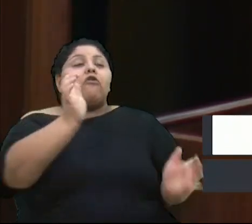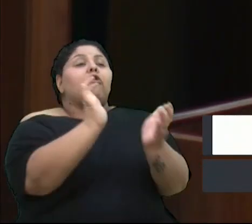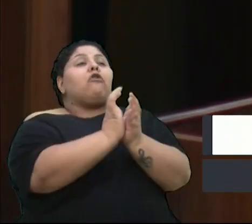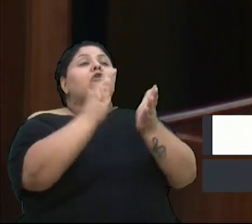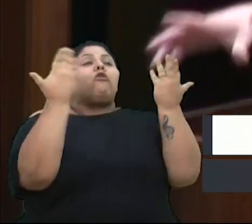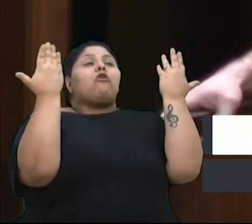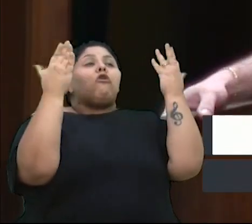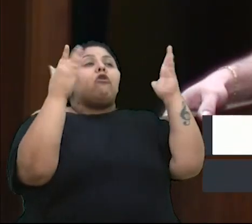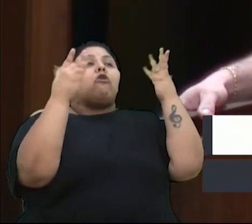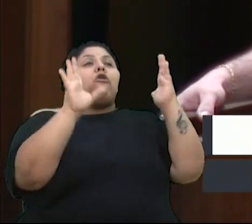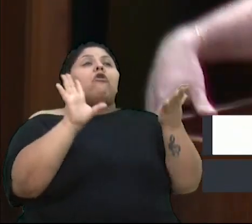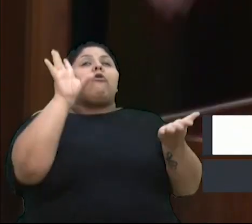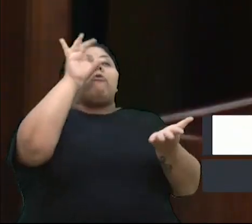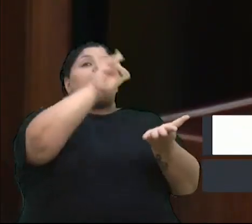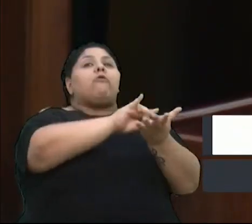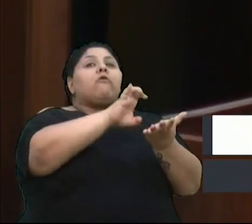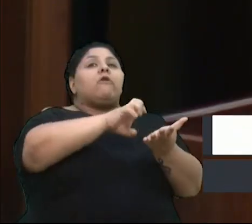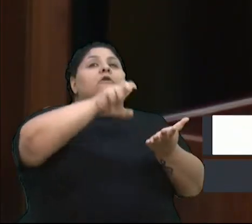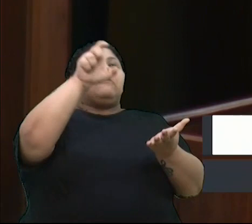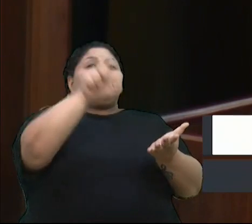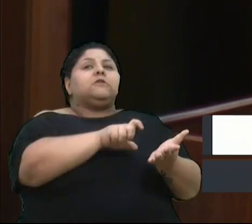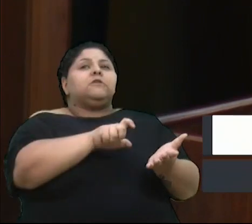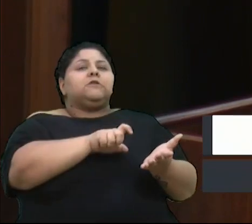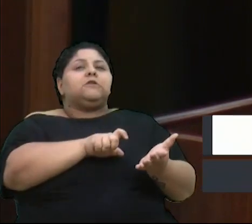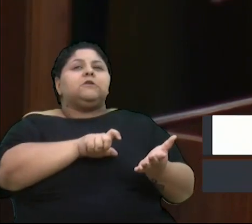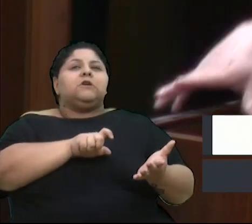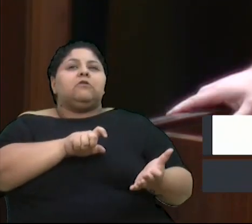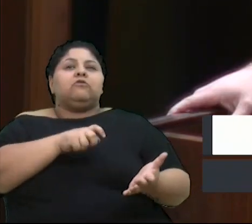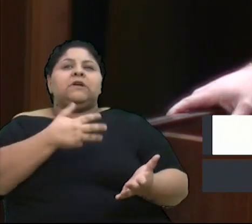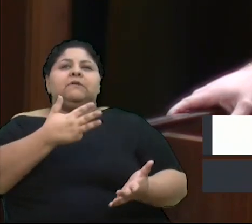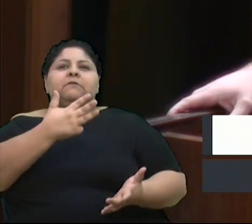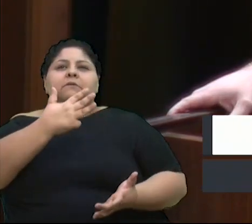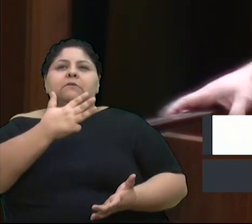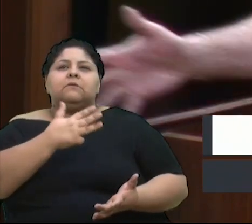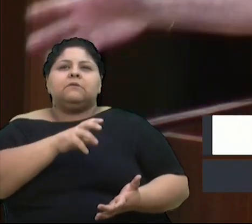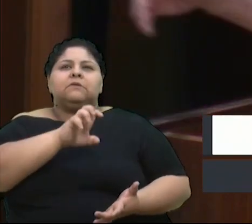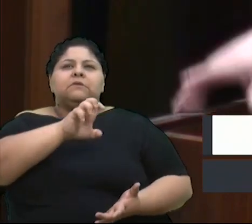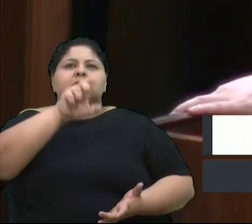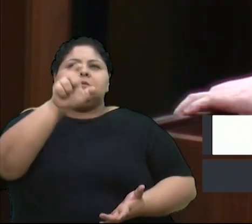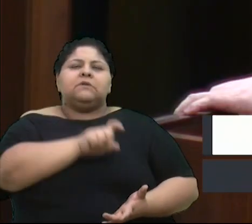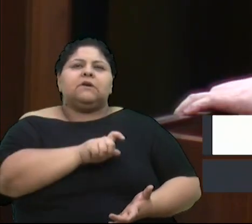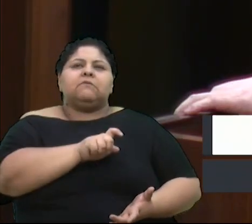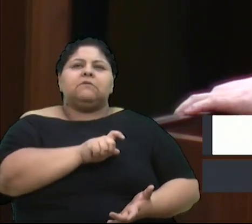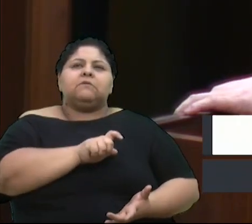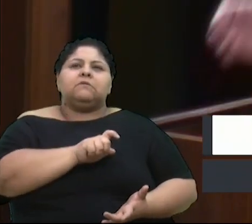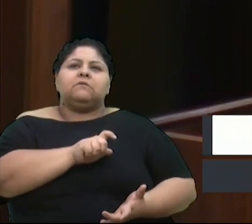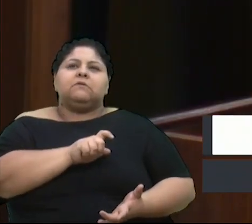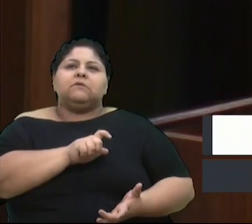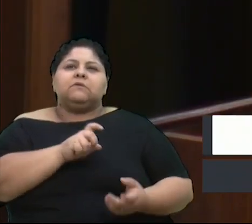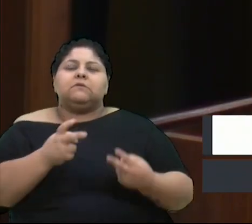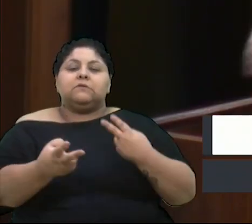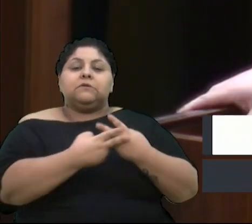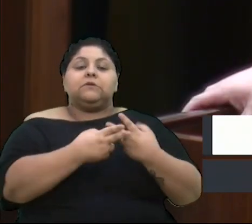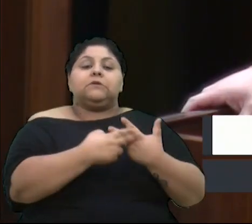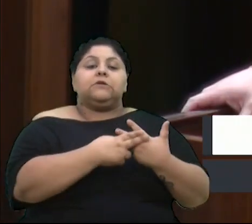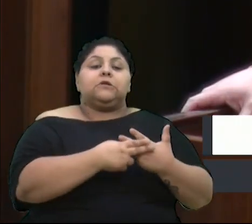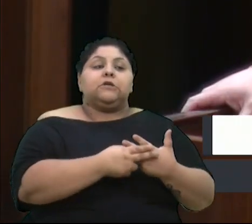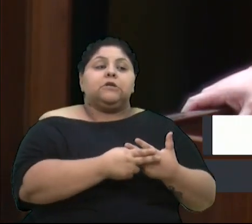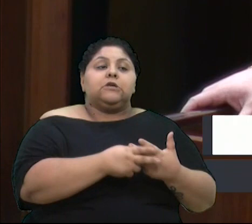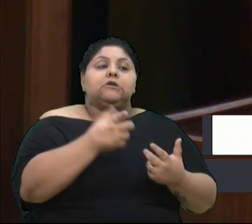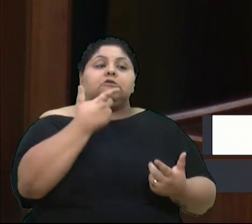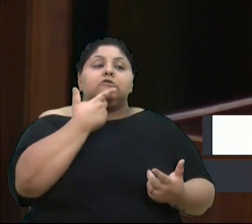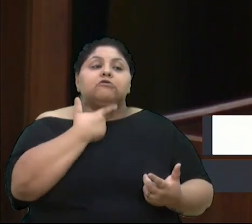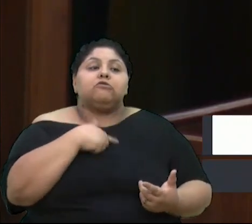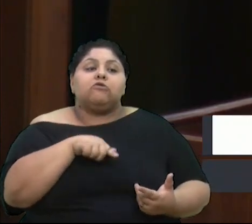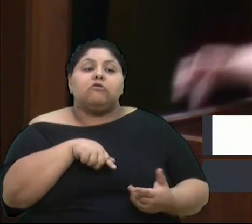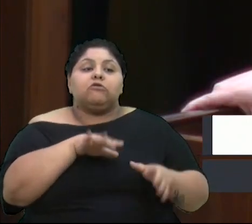oficialmente a vitória do ex-presidiário com armas em punho para cima na mão. O grupo terrorista que gosta de exterminar judeu,